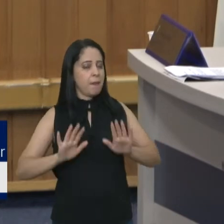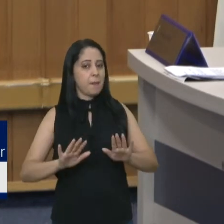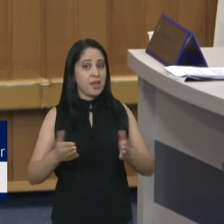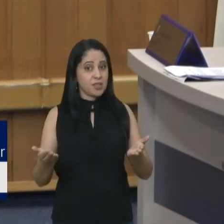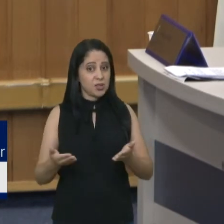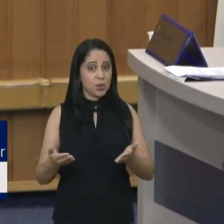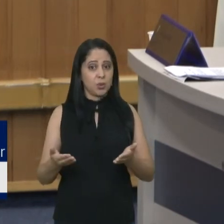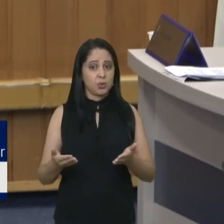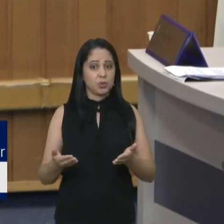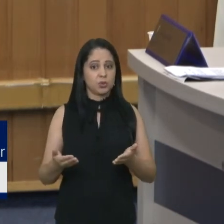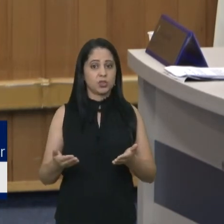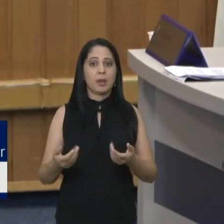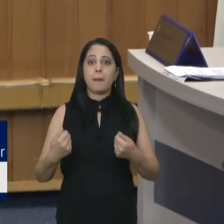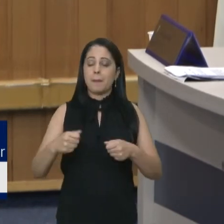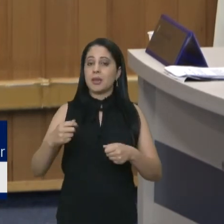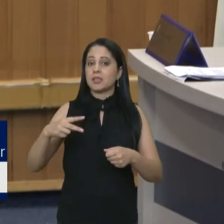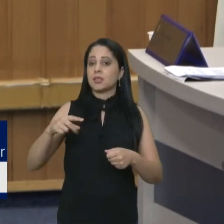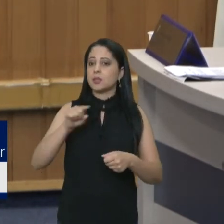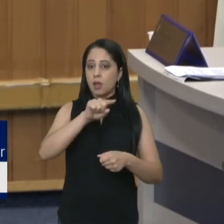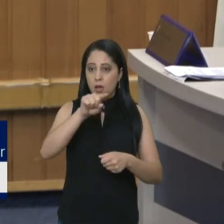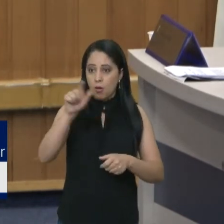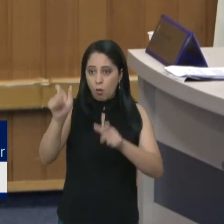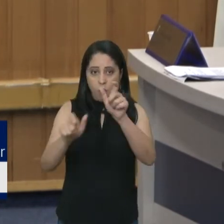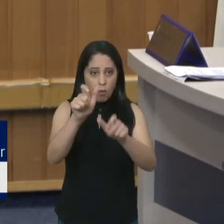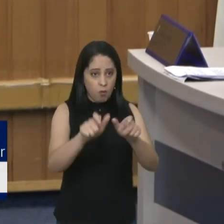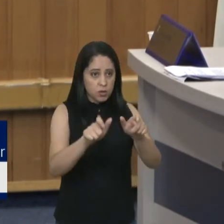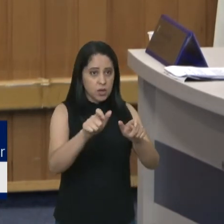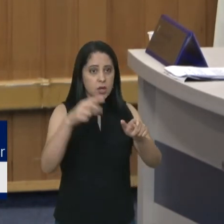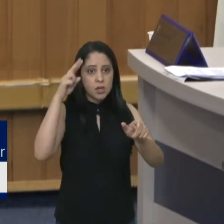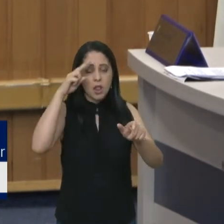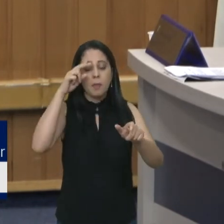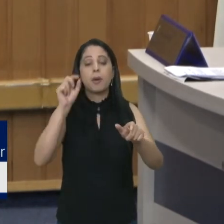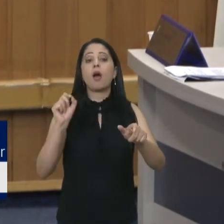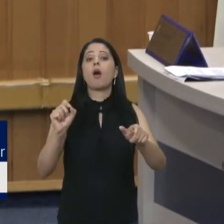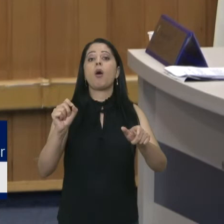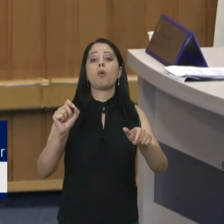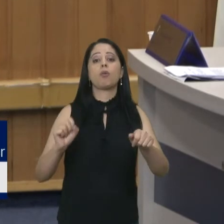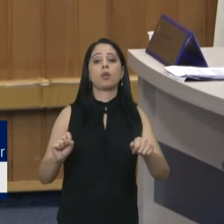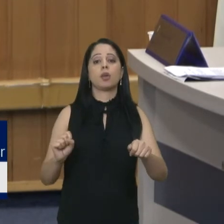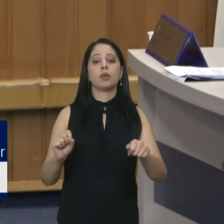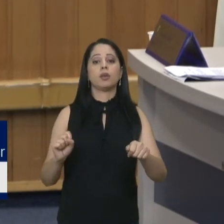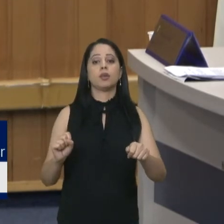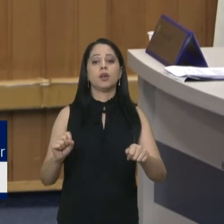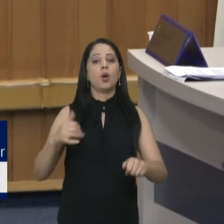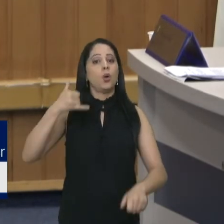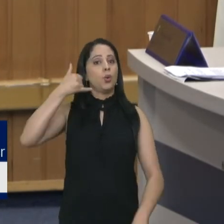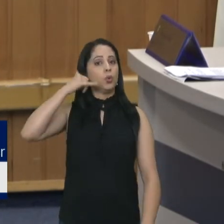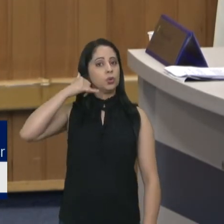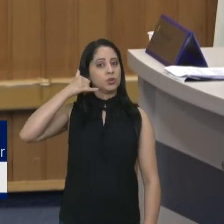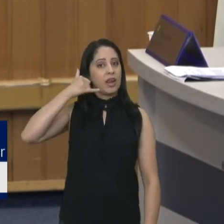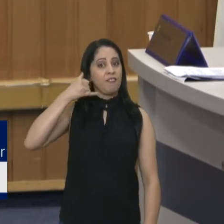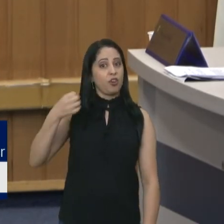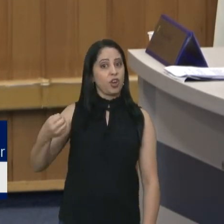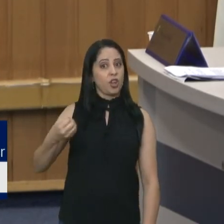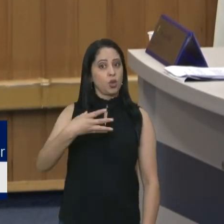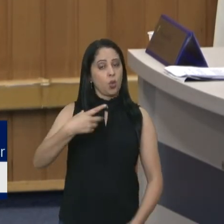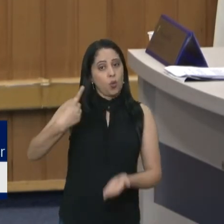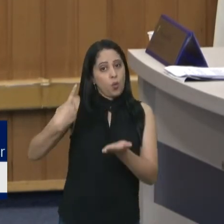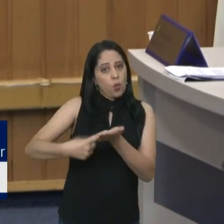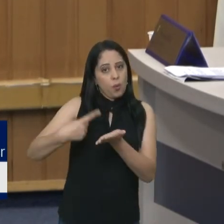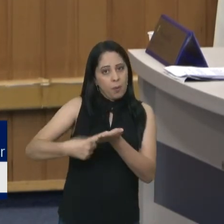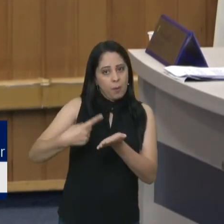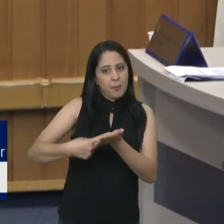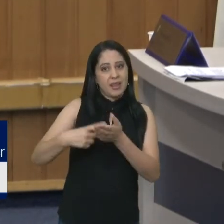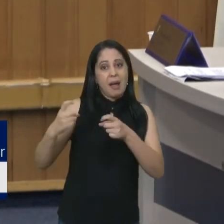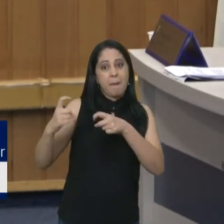temos, é bom lembrar aos munícipes sobre o novo telefone da Central de Agendamento